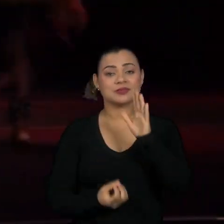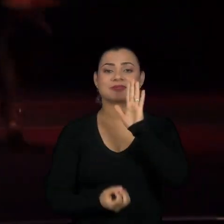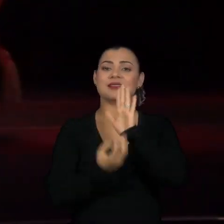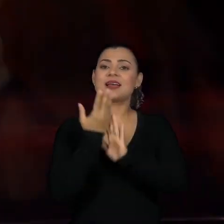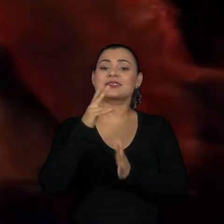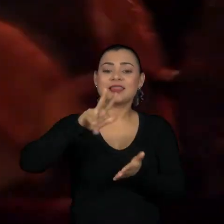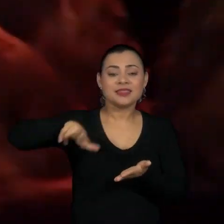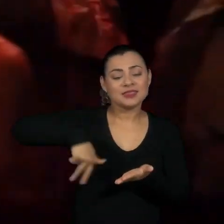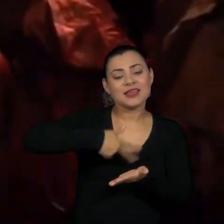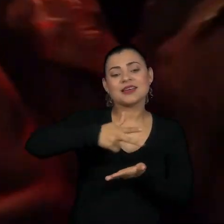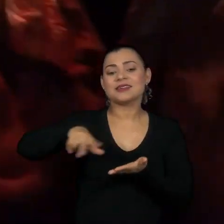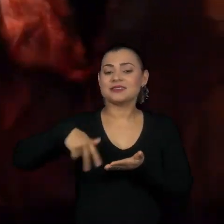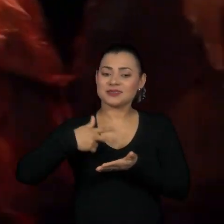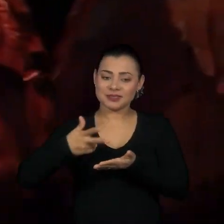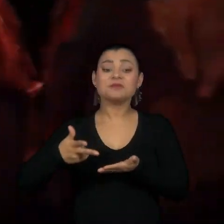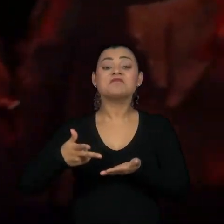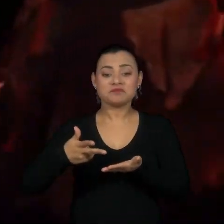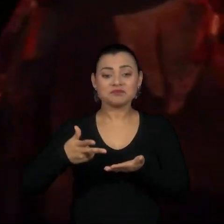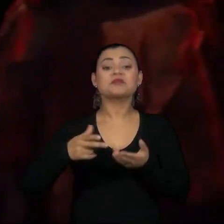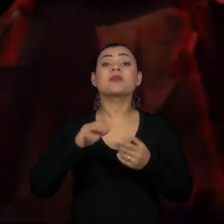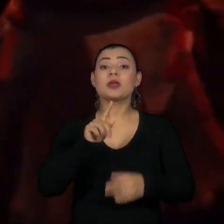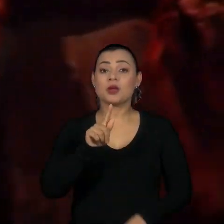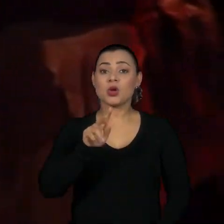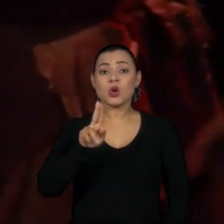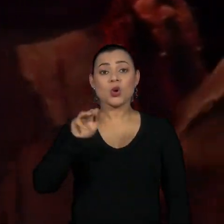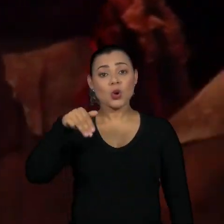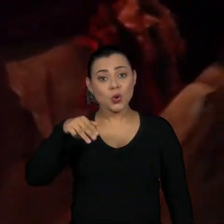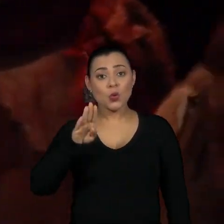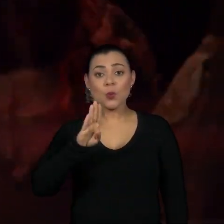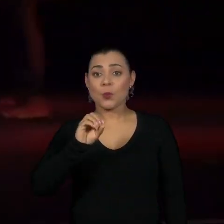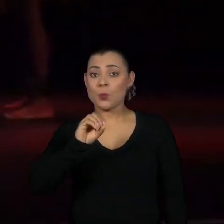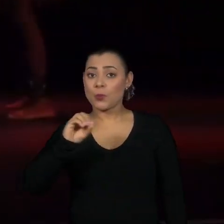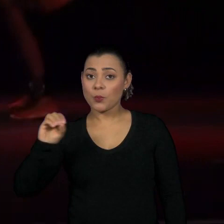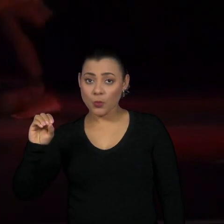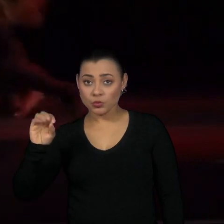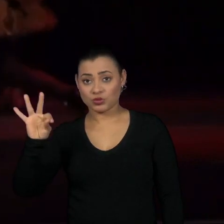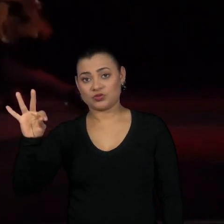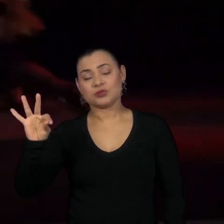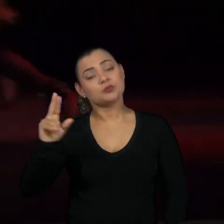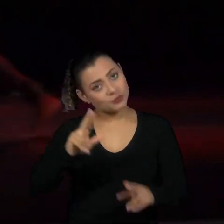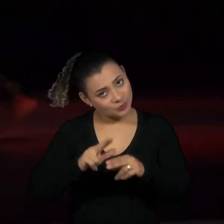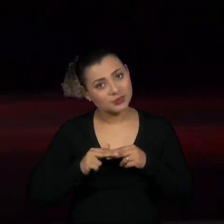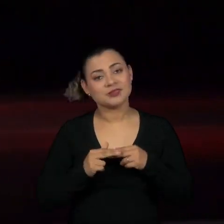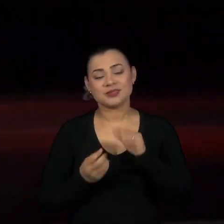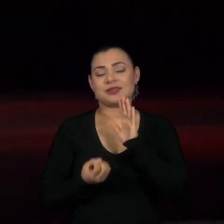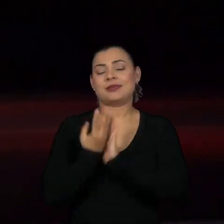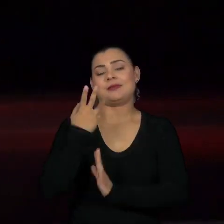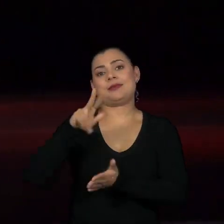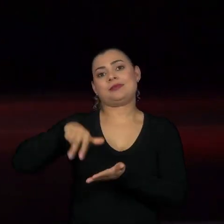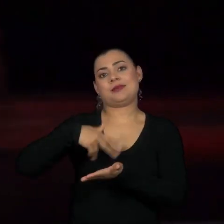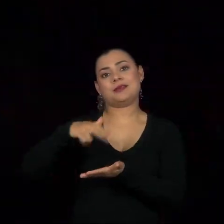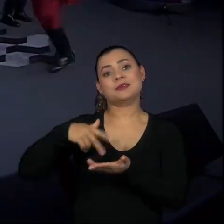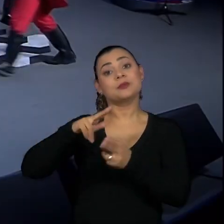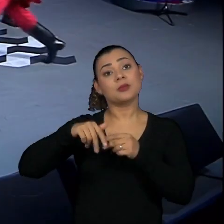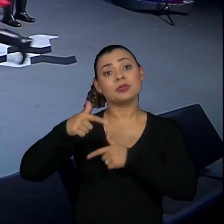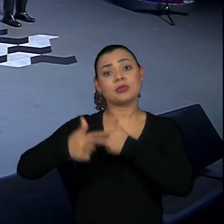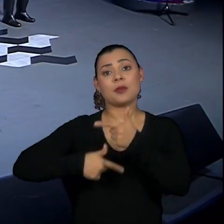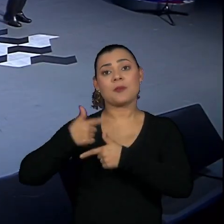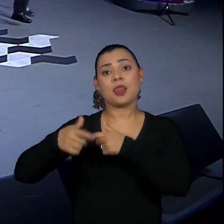essa dança com uma tentativa de ser um corpo só desses homens que estavam ali trabalhando nas minas de